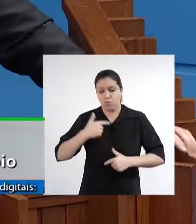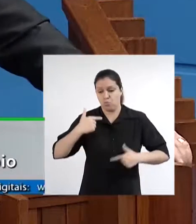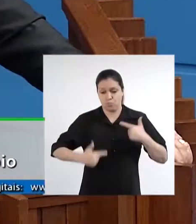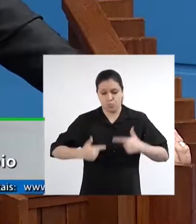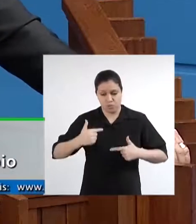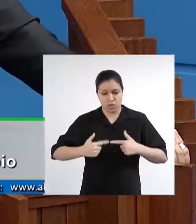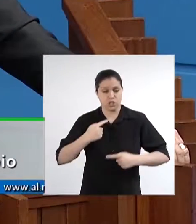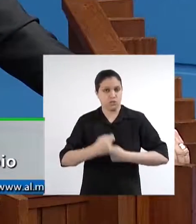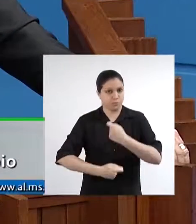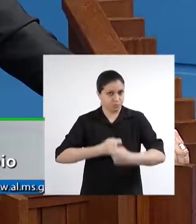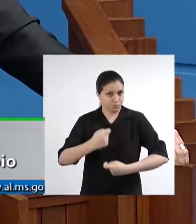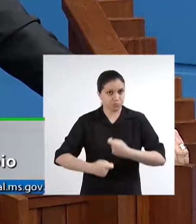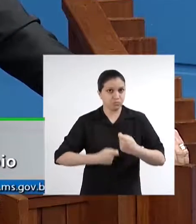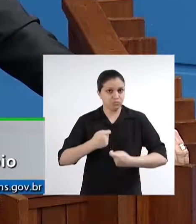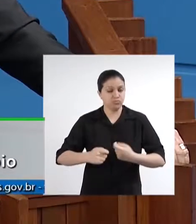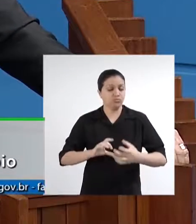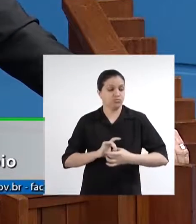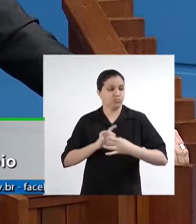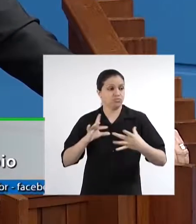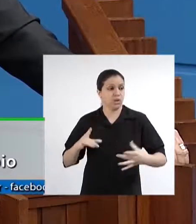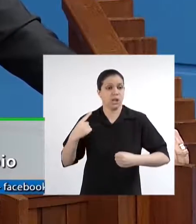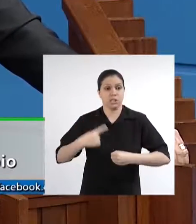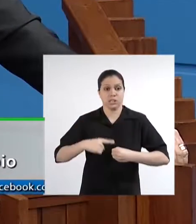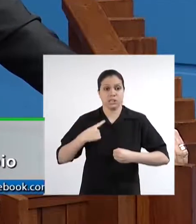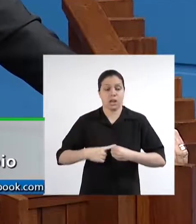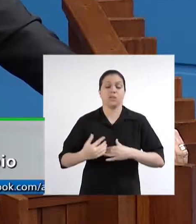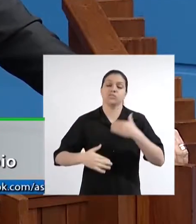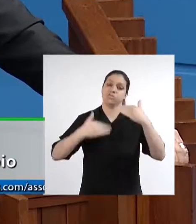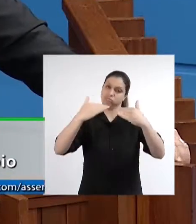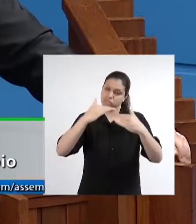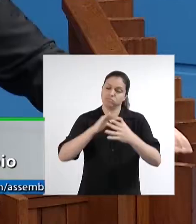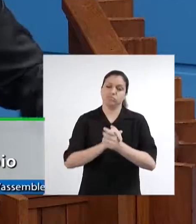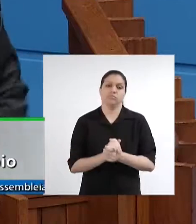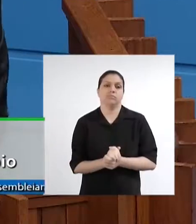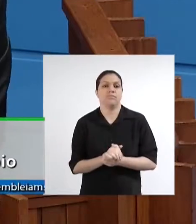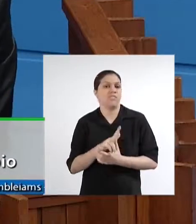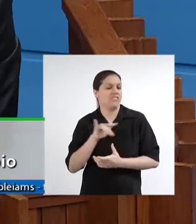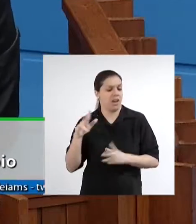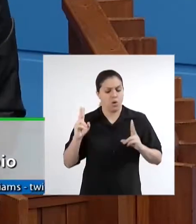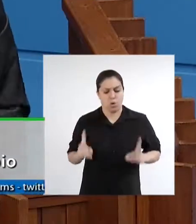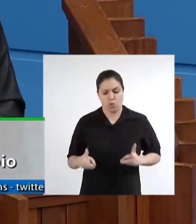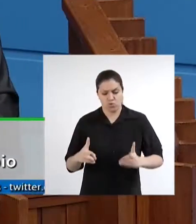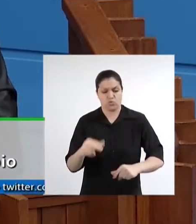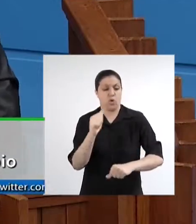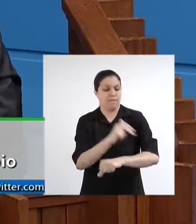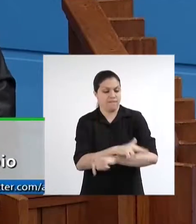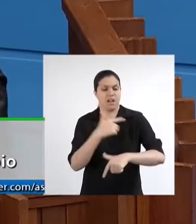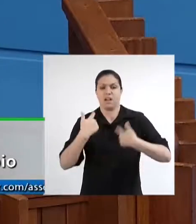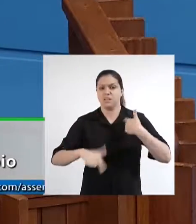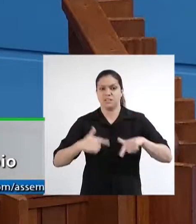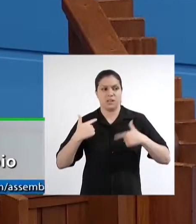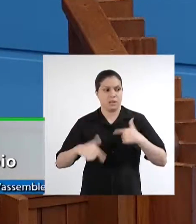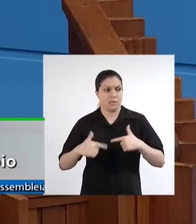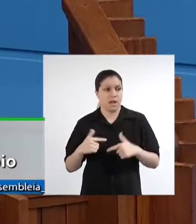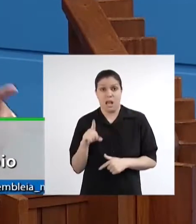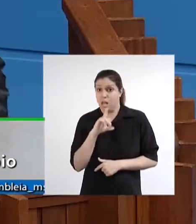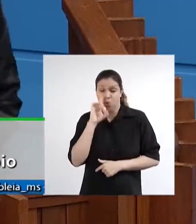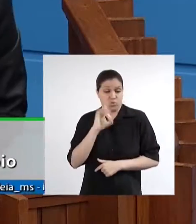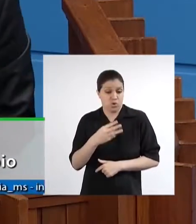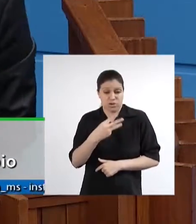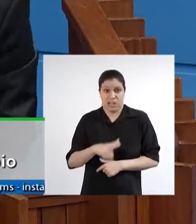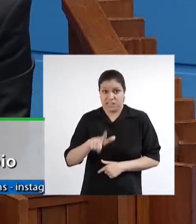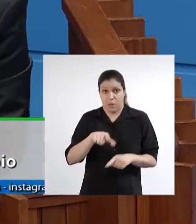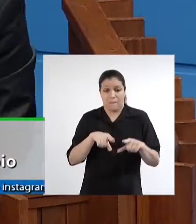administrativa, dizer de uma cidade que cresce, desenvolve e vai continuar gerando emprego, não só para Três Lagoas, mas para a